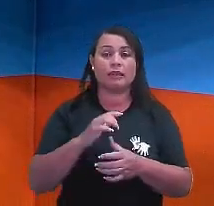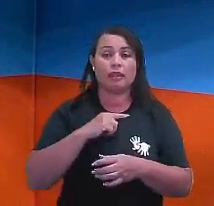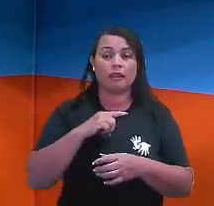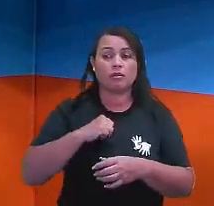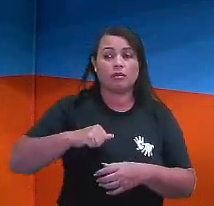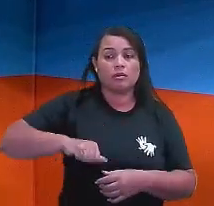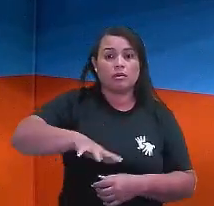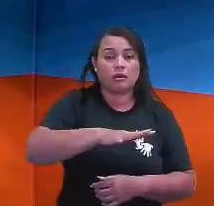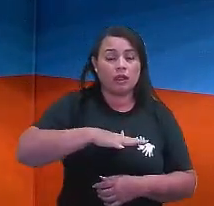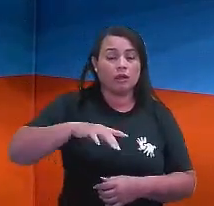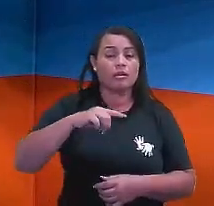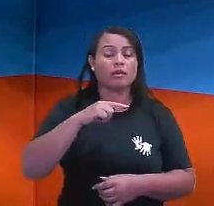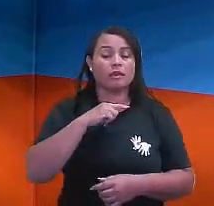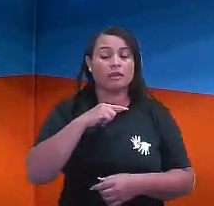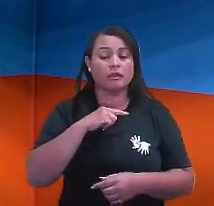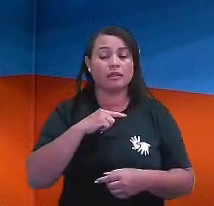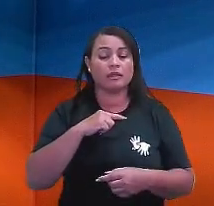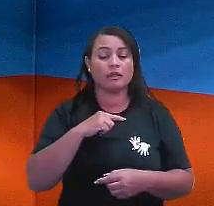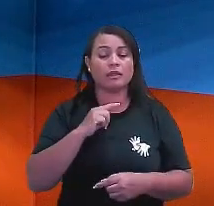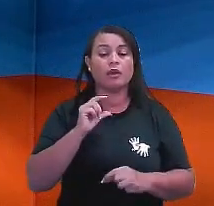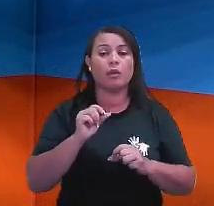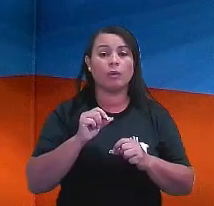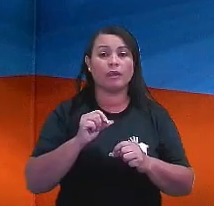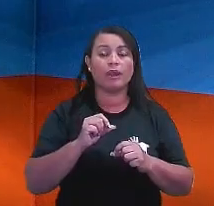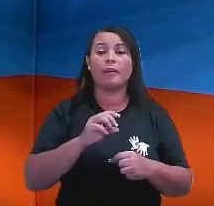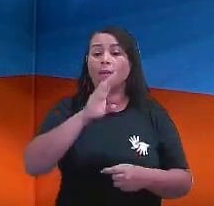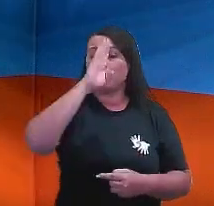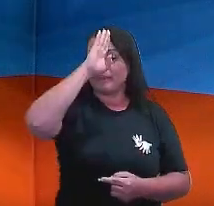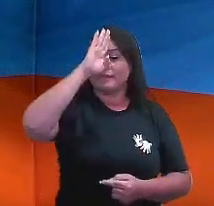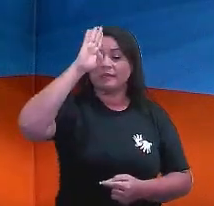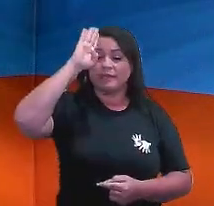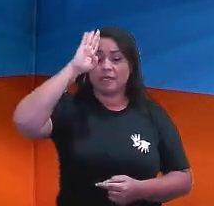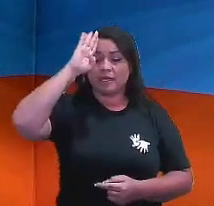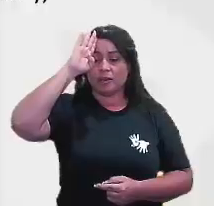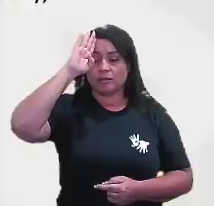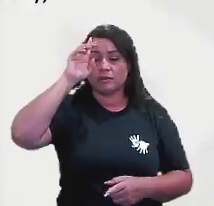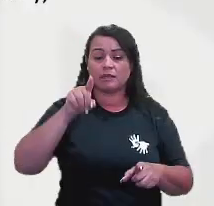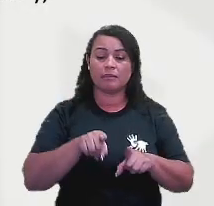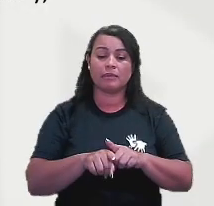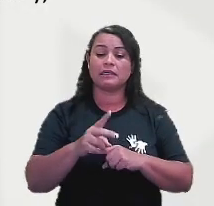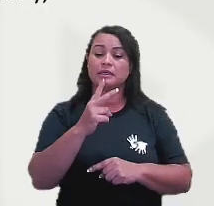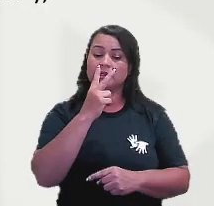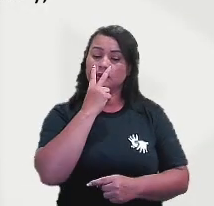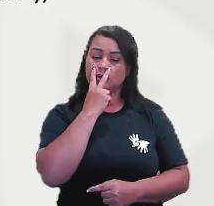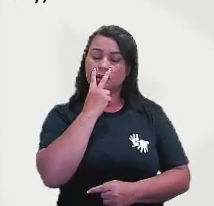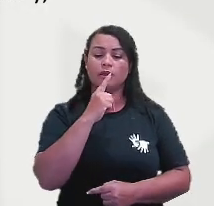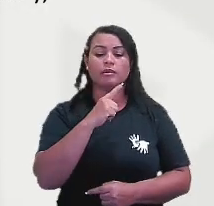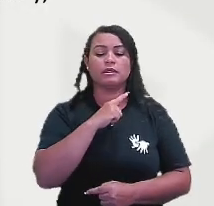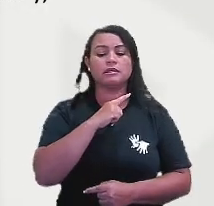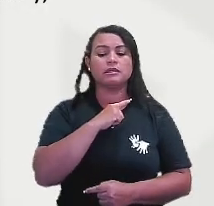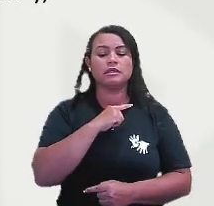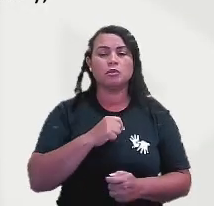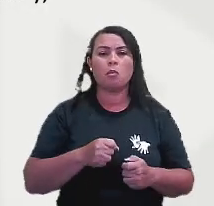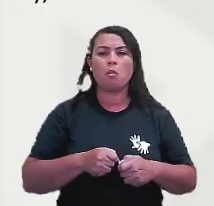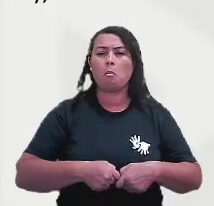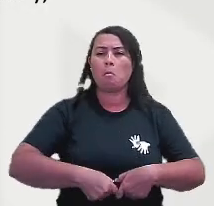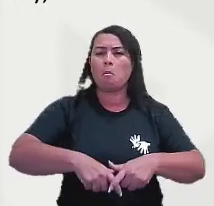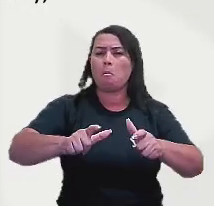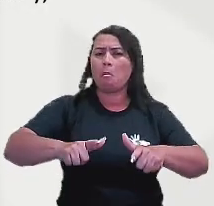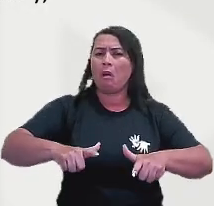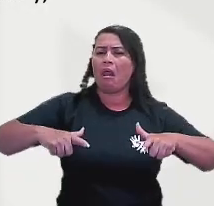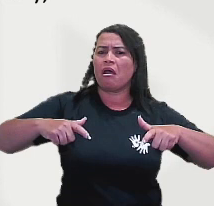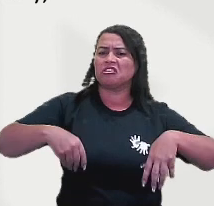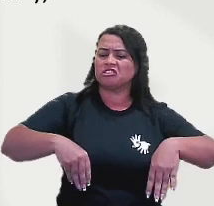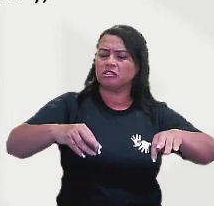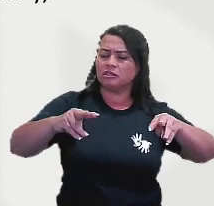território faziam parte as freguesias de Bezerros e Santo Antão, abrangendo uma grande extensão de